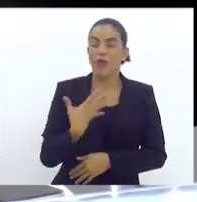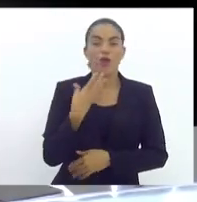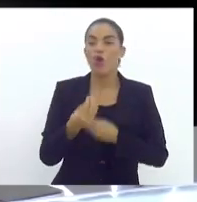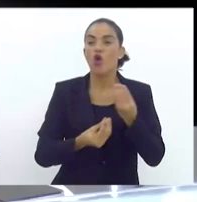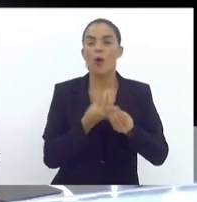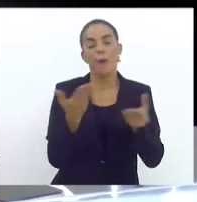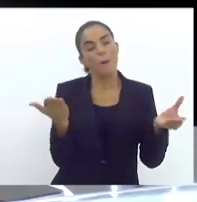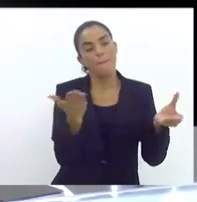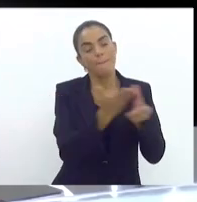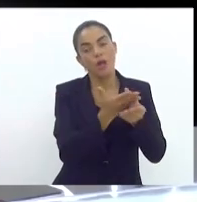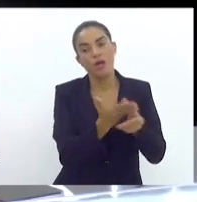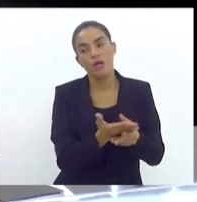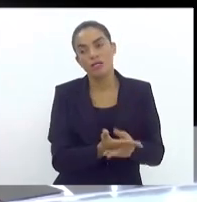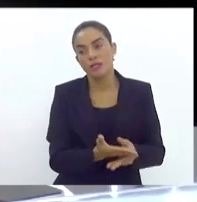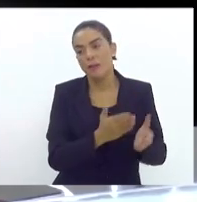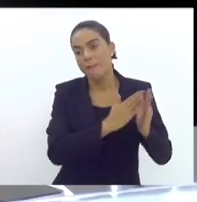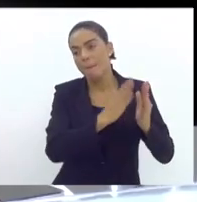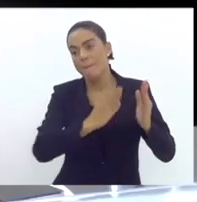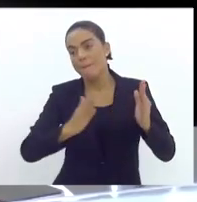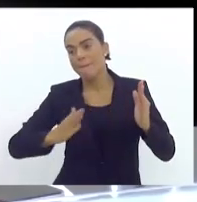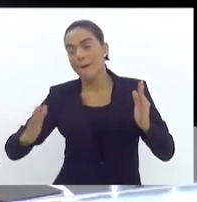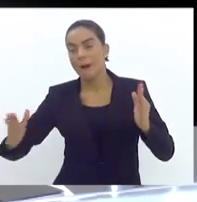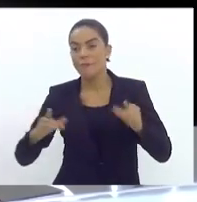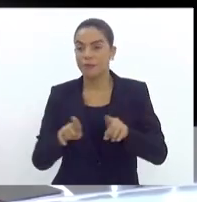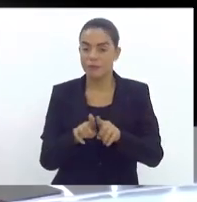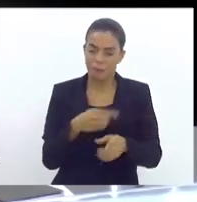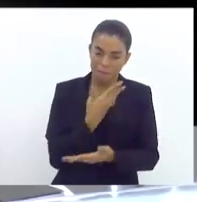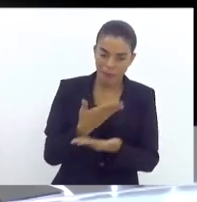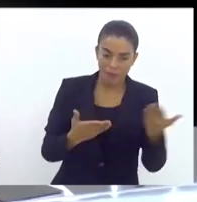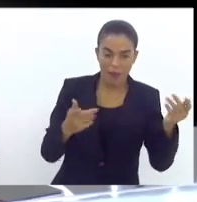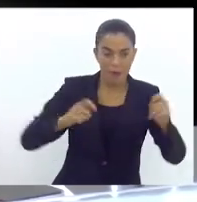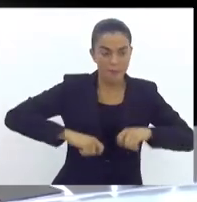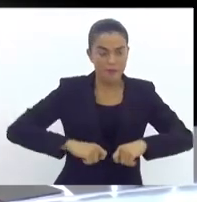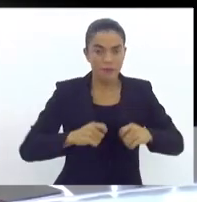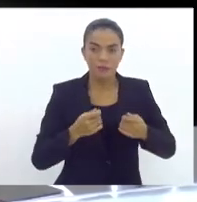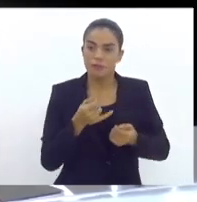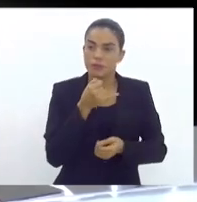das coisas nós não podemos perder a capacidade de